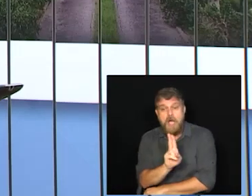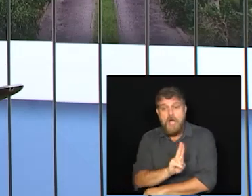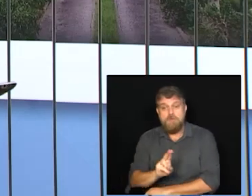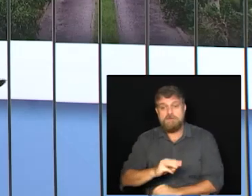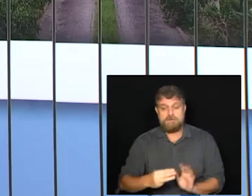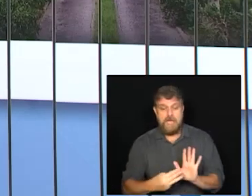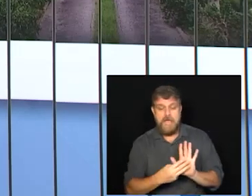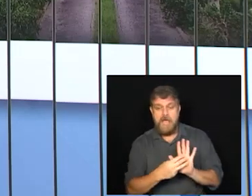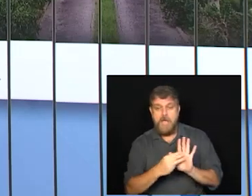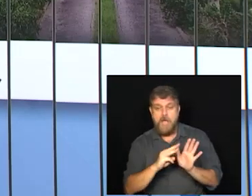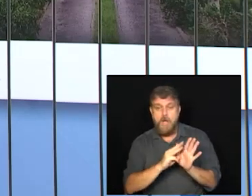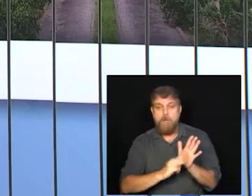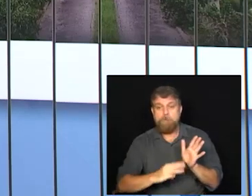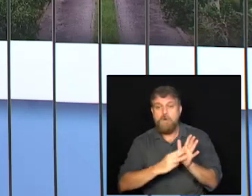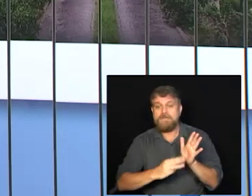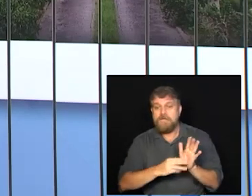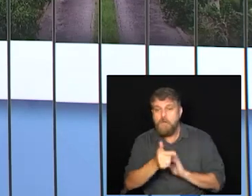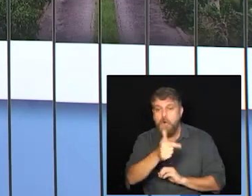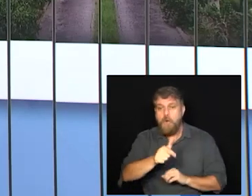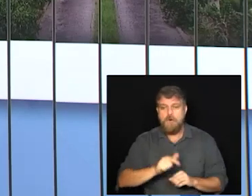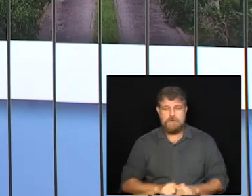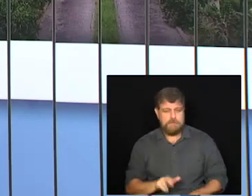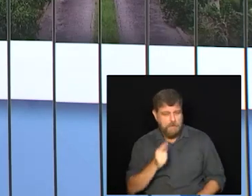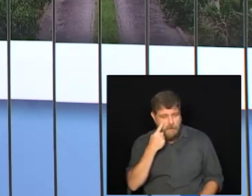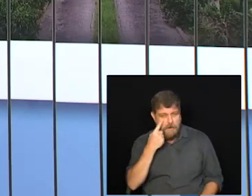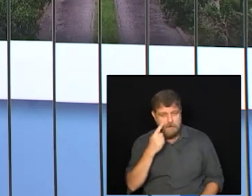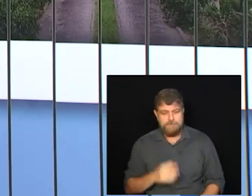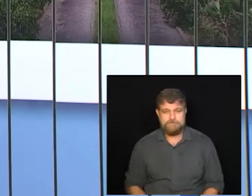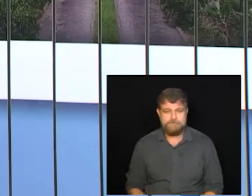modelo também, chamado hospital de campanha.